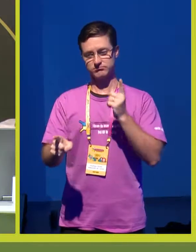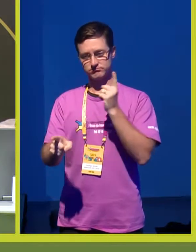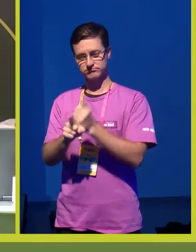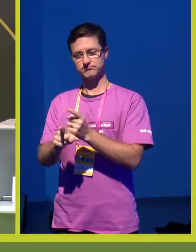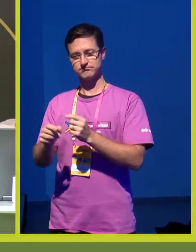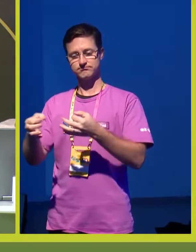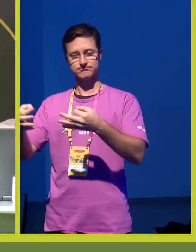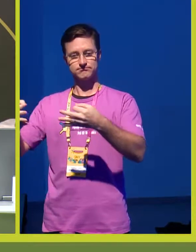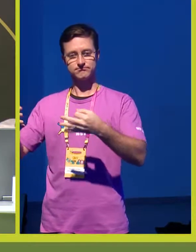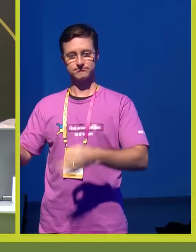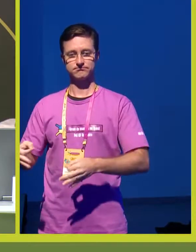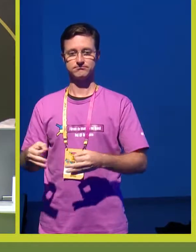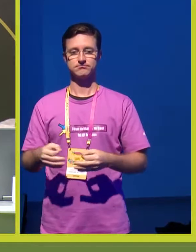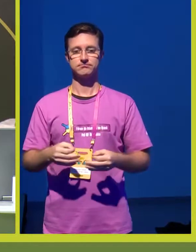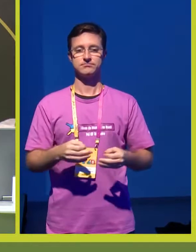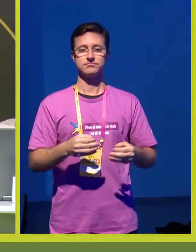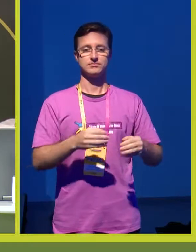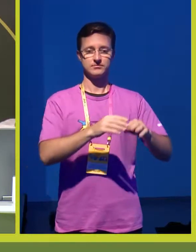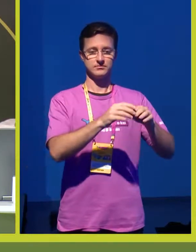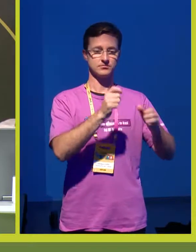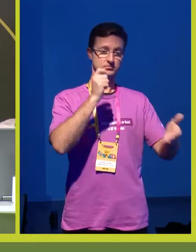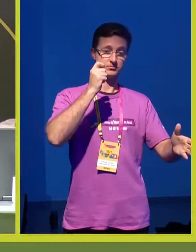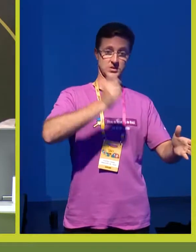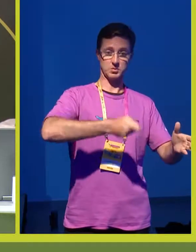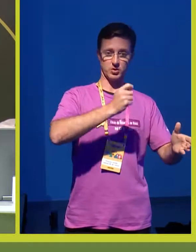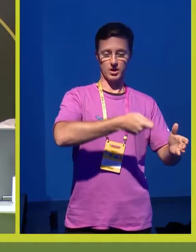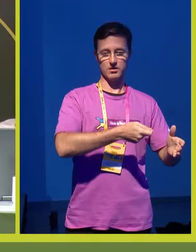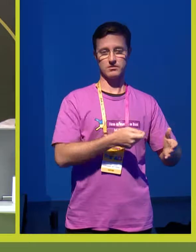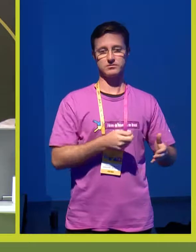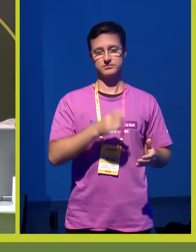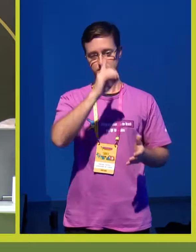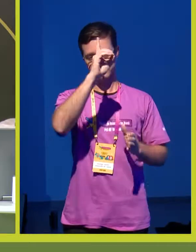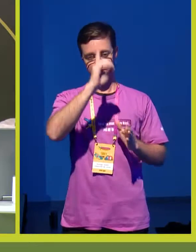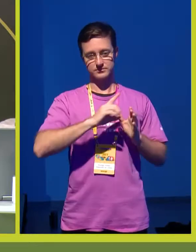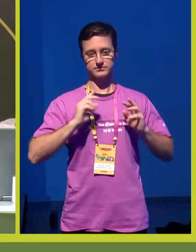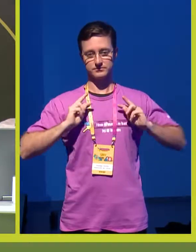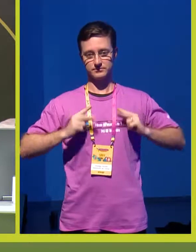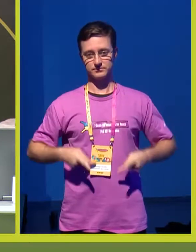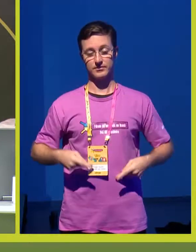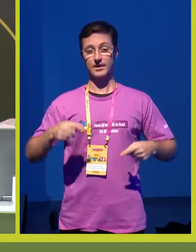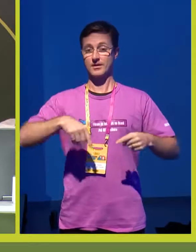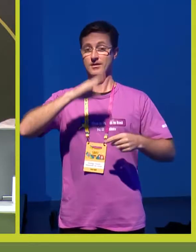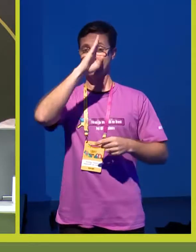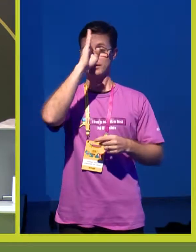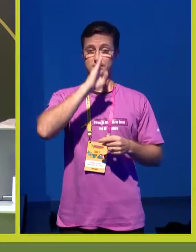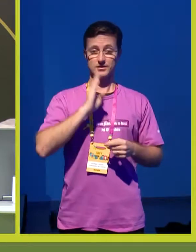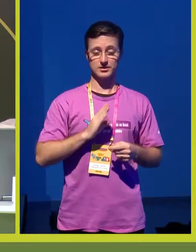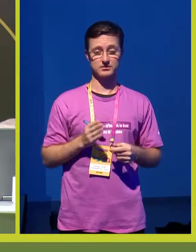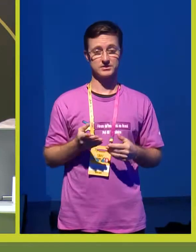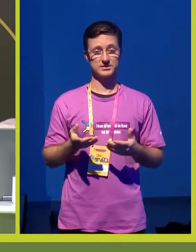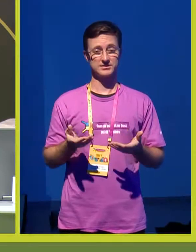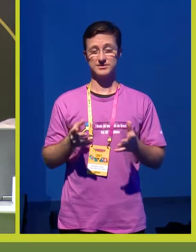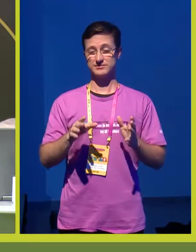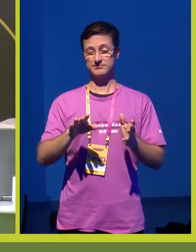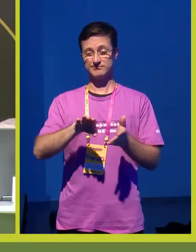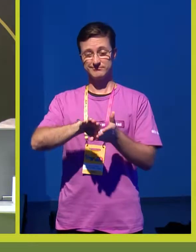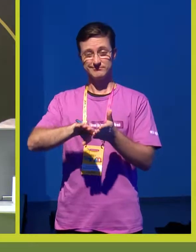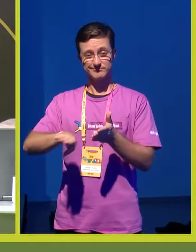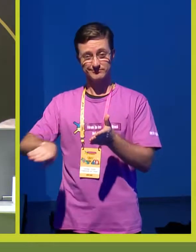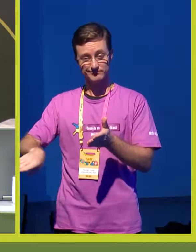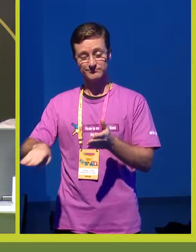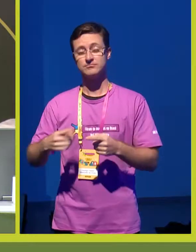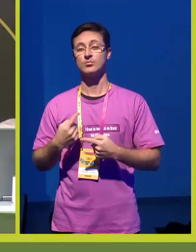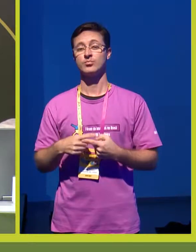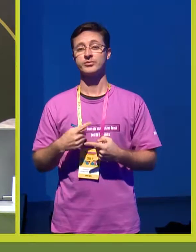decisões do Tribunal Europeu de Direitos Humanos e que aqui no Brasil é profundamente subutilizada em